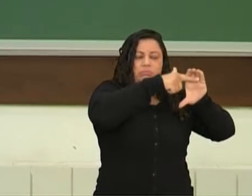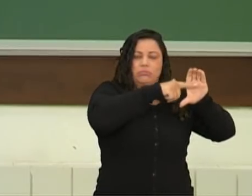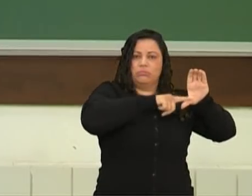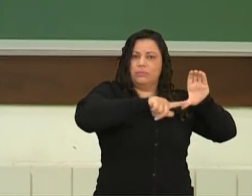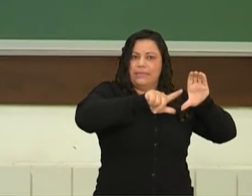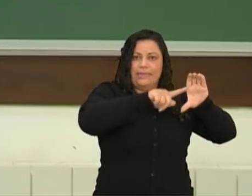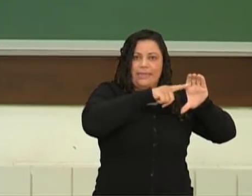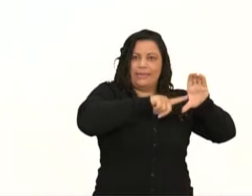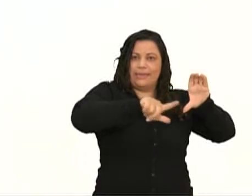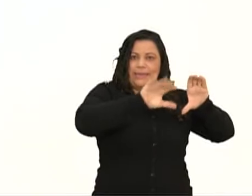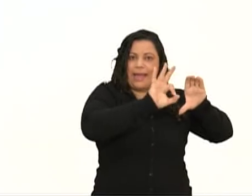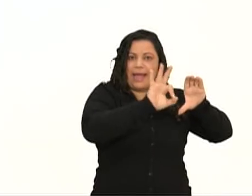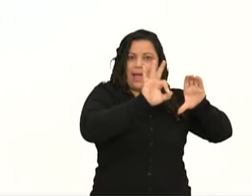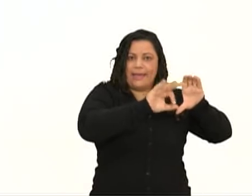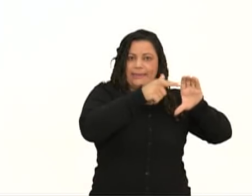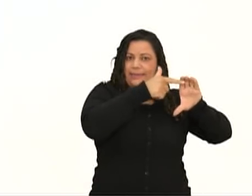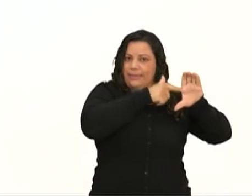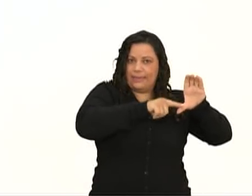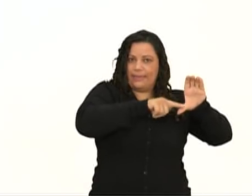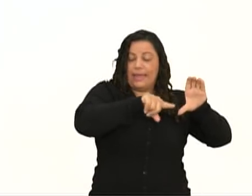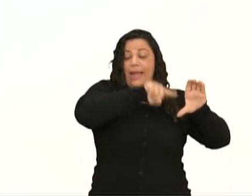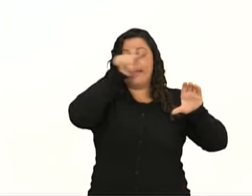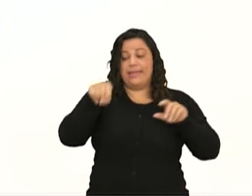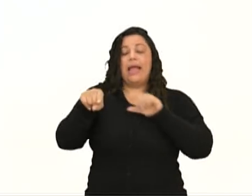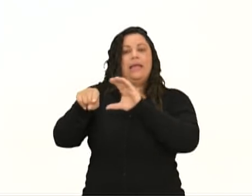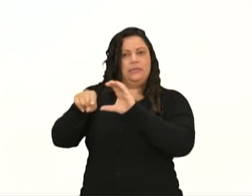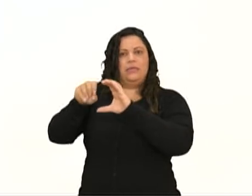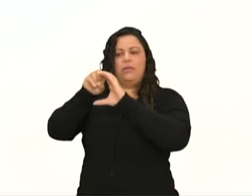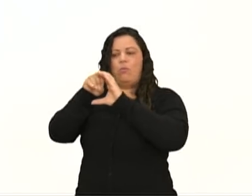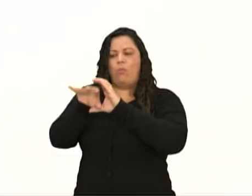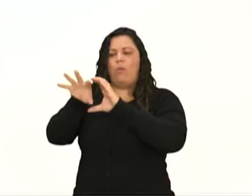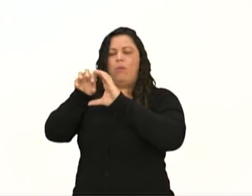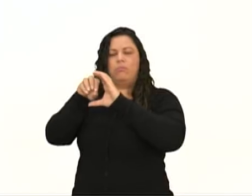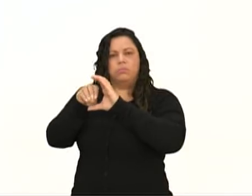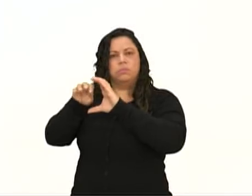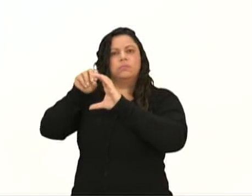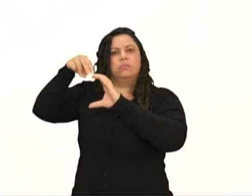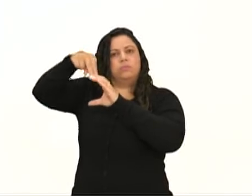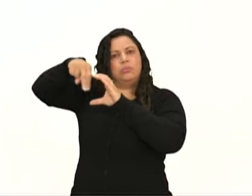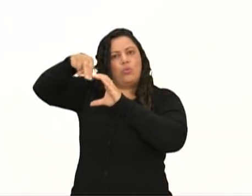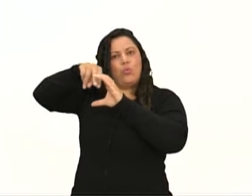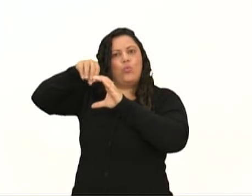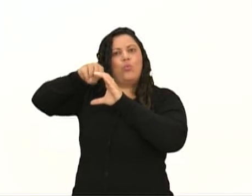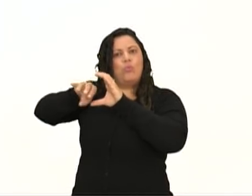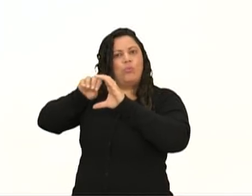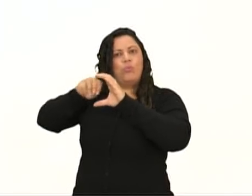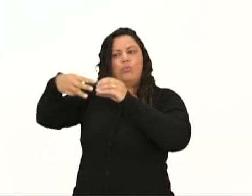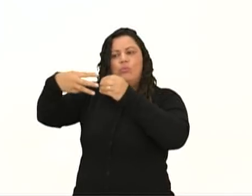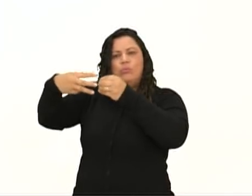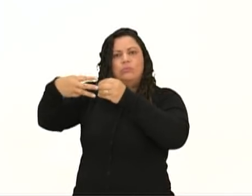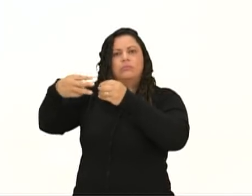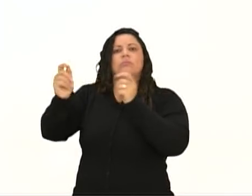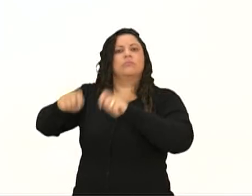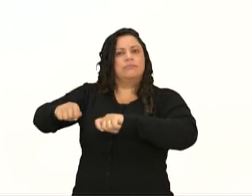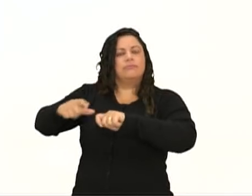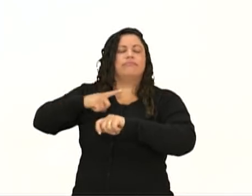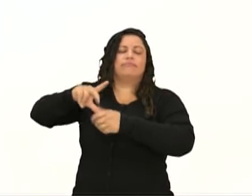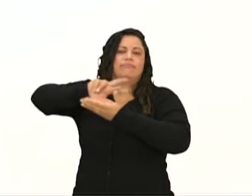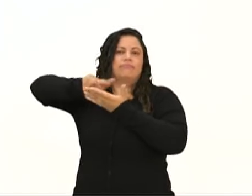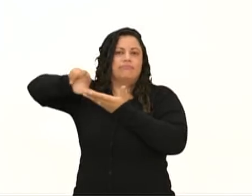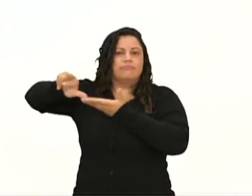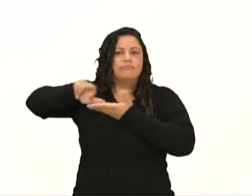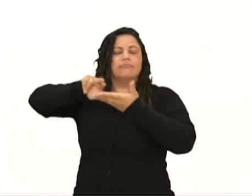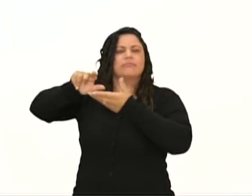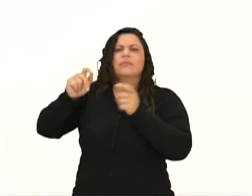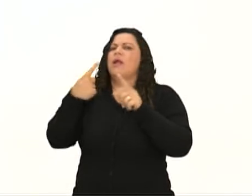interior delas, alguns tipos de núcleo diferentes, inclusive, tá? E para que essa célula